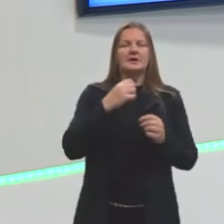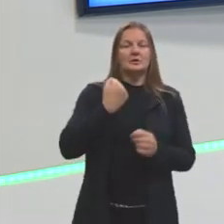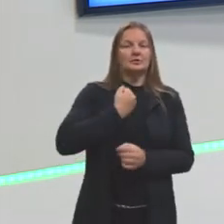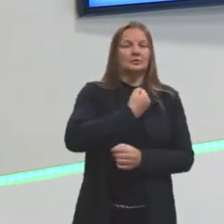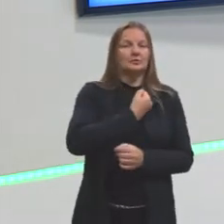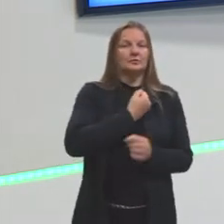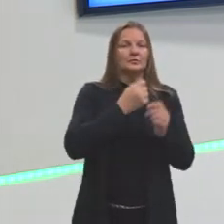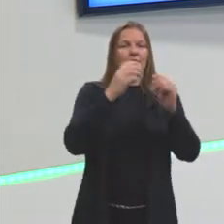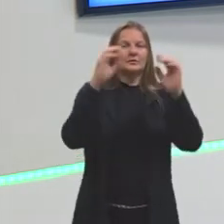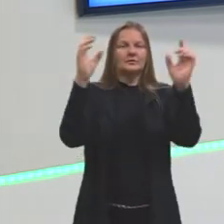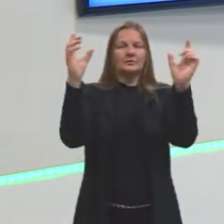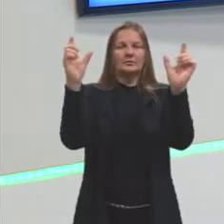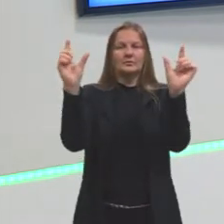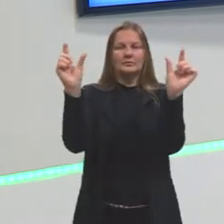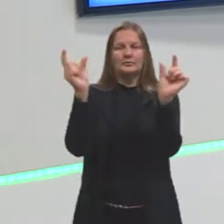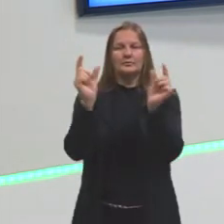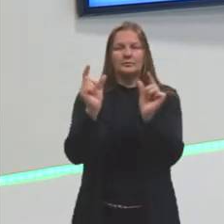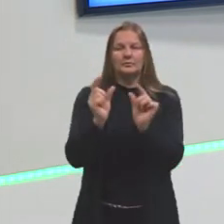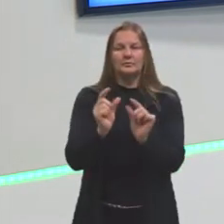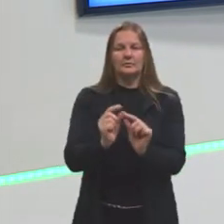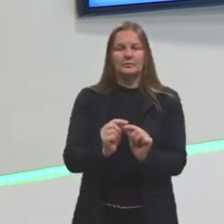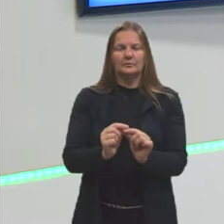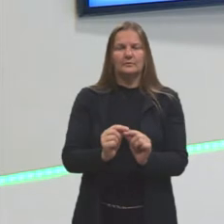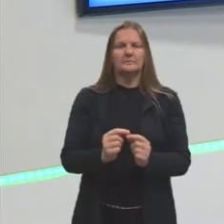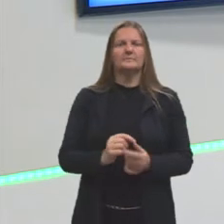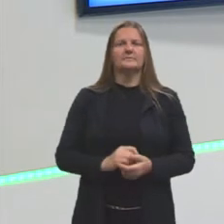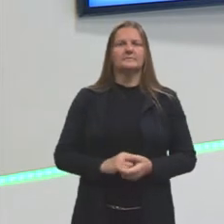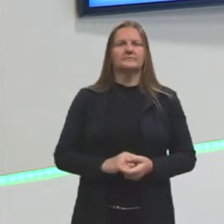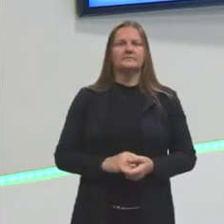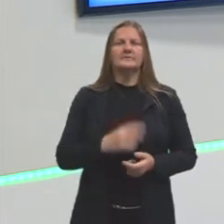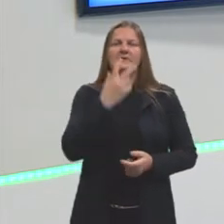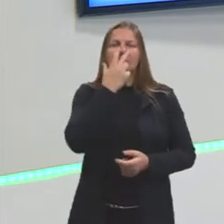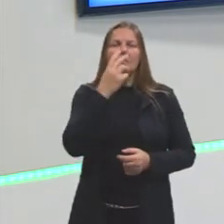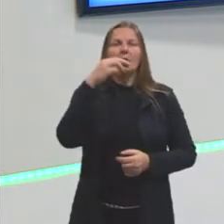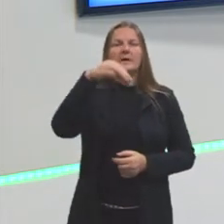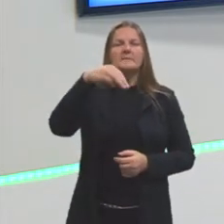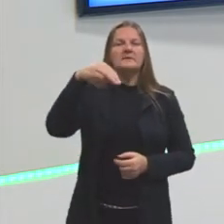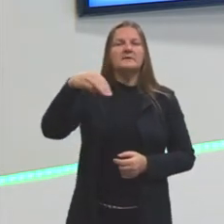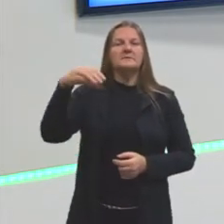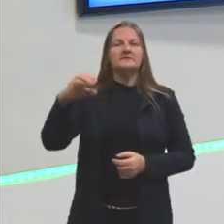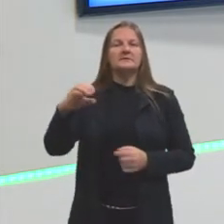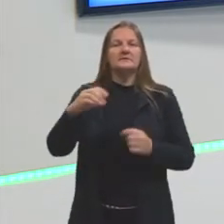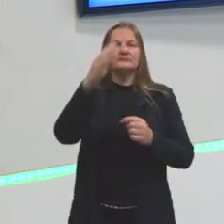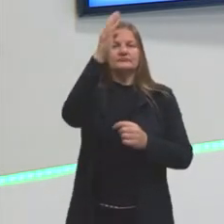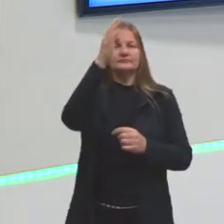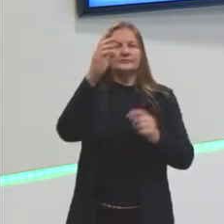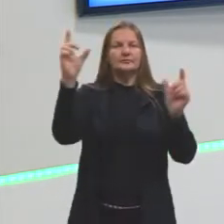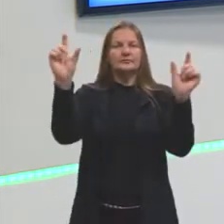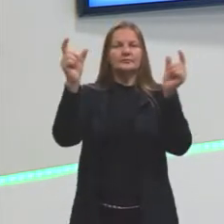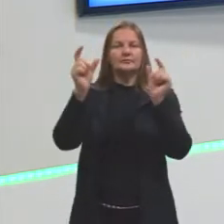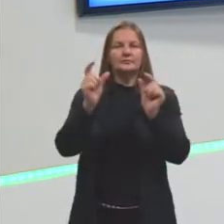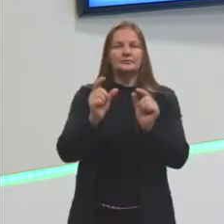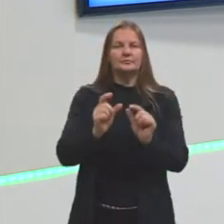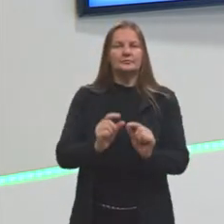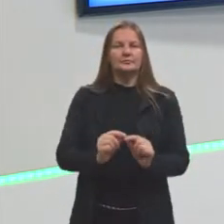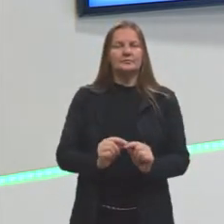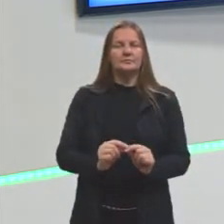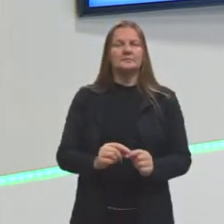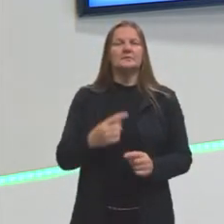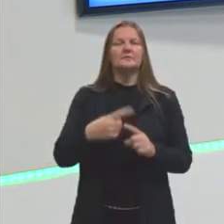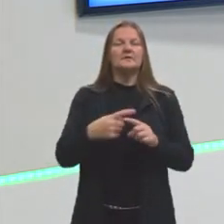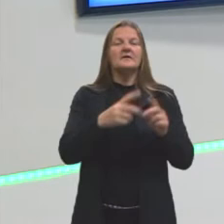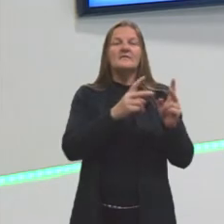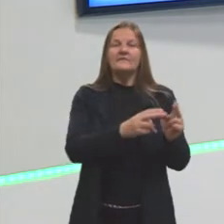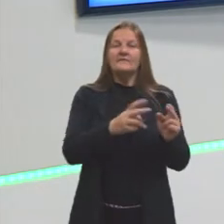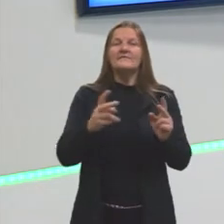o de compor este número assim como a gente faz no MMC né aquela decomposição Nós estamos